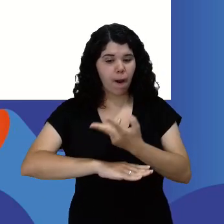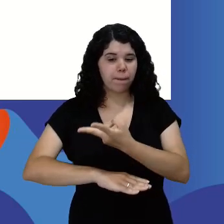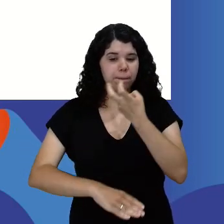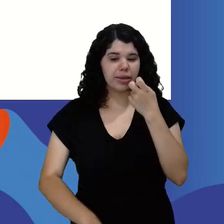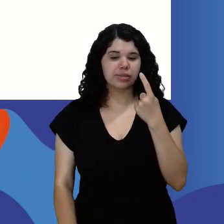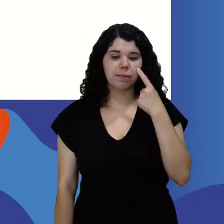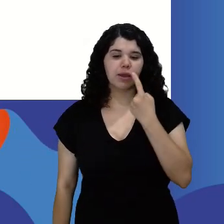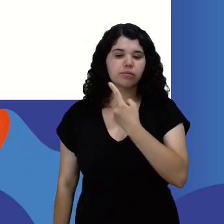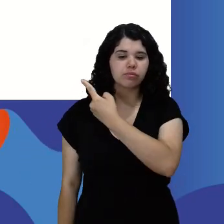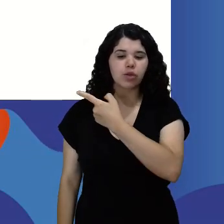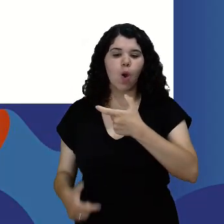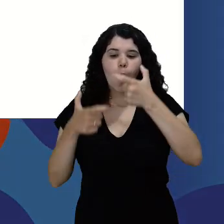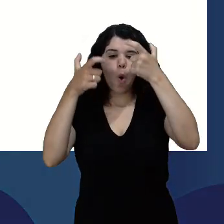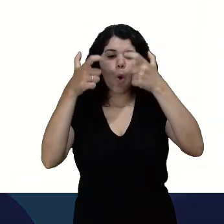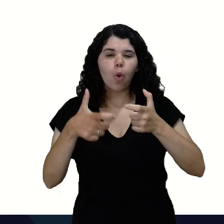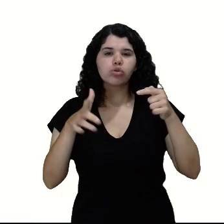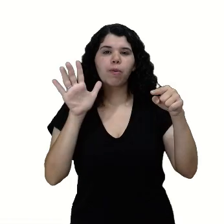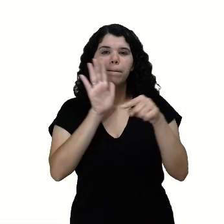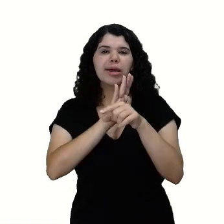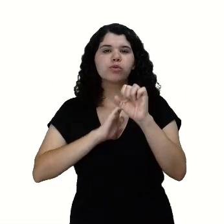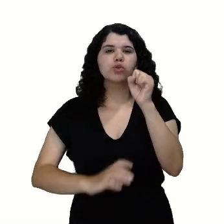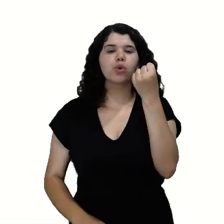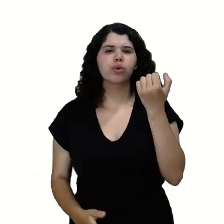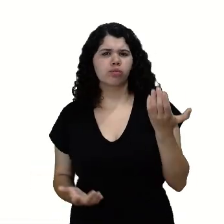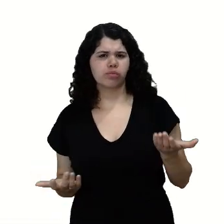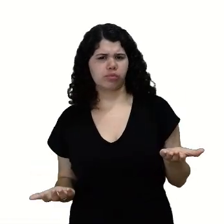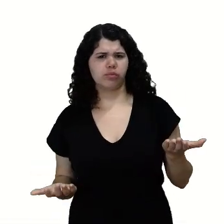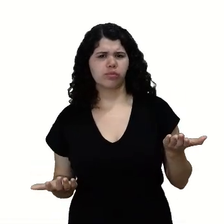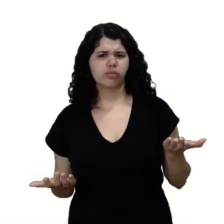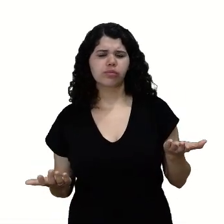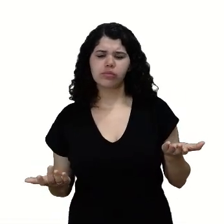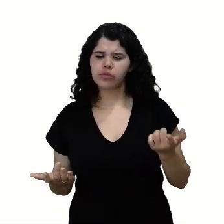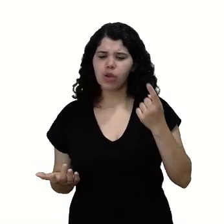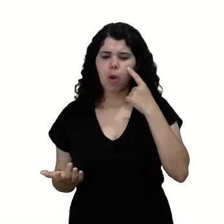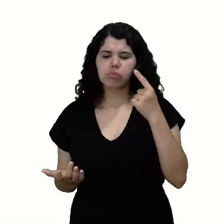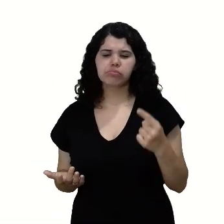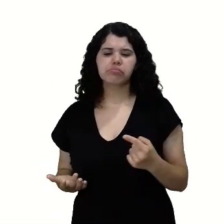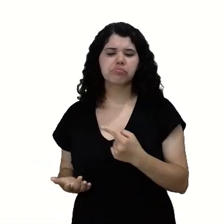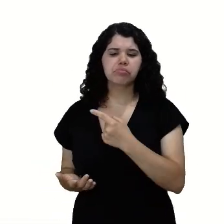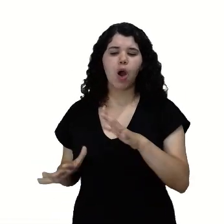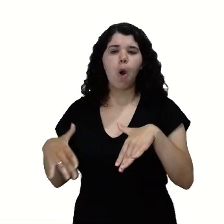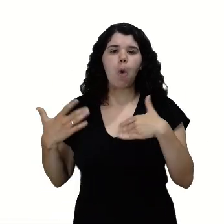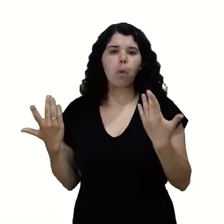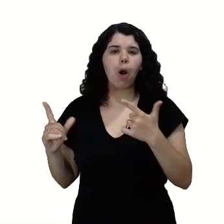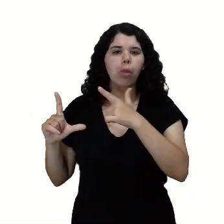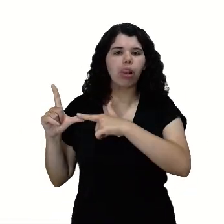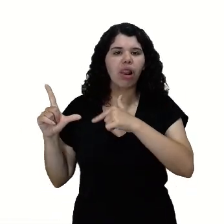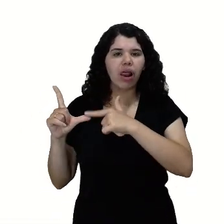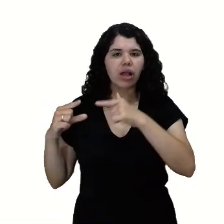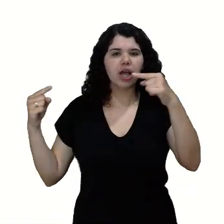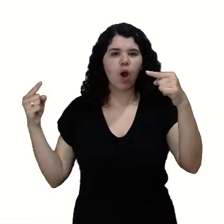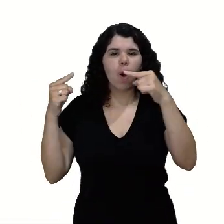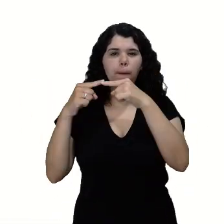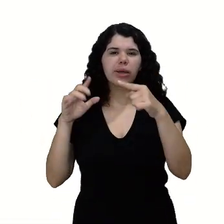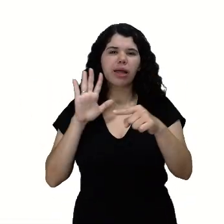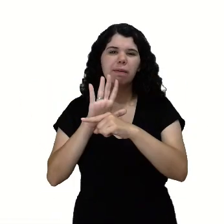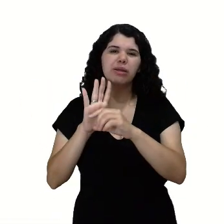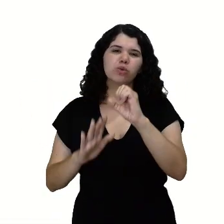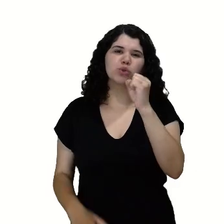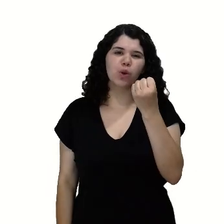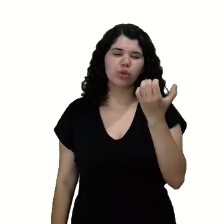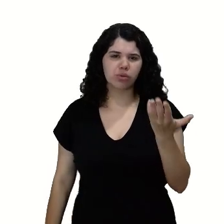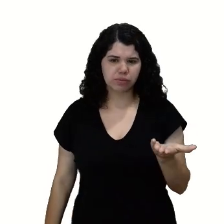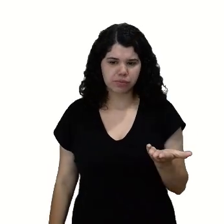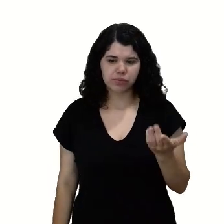identificar aonde está o ponto menos 8, ou seja, qual dessas letras aí representa o menos 8. Então, veja,